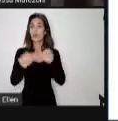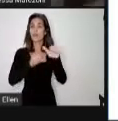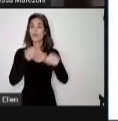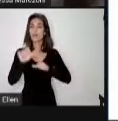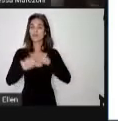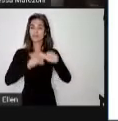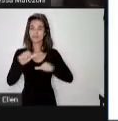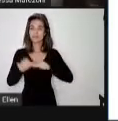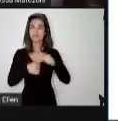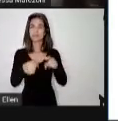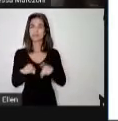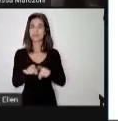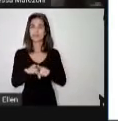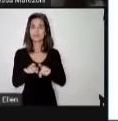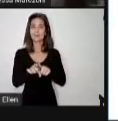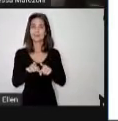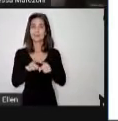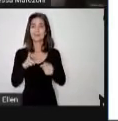alguns movimentos, alguns pareceres,